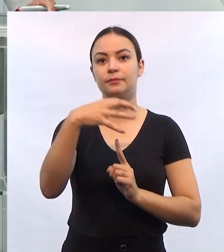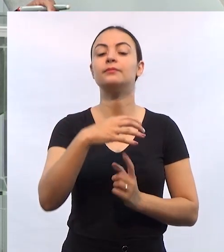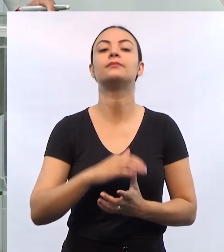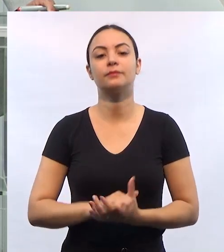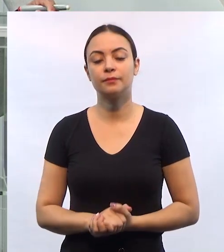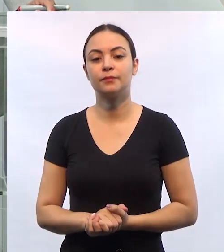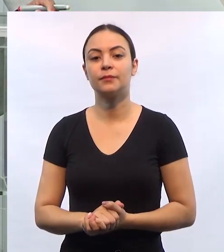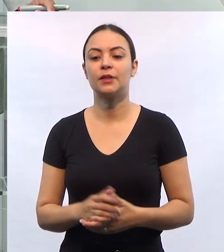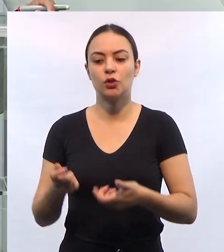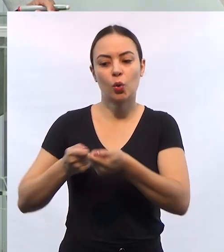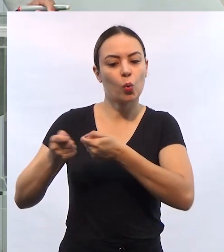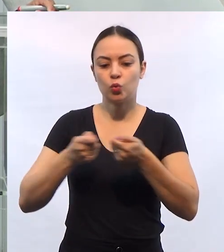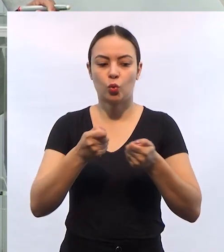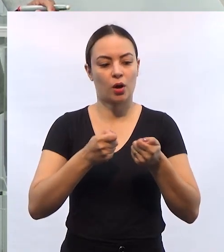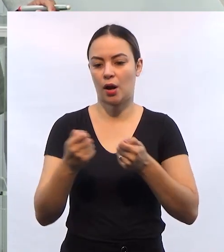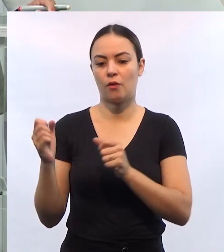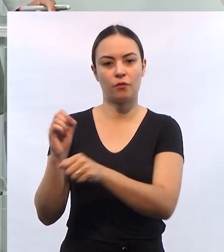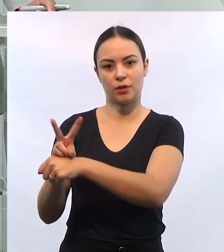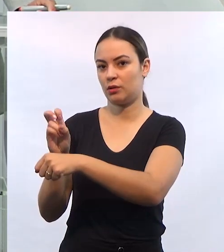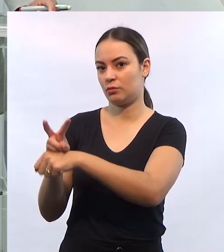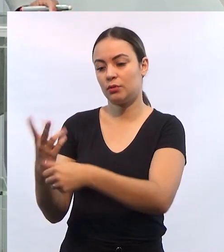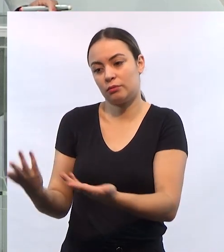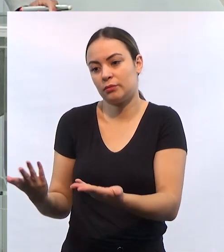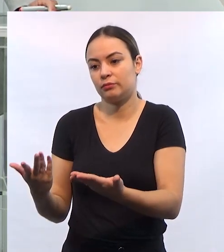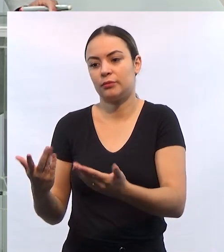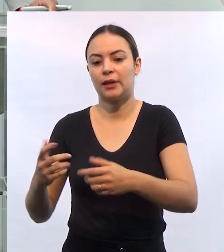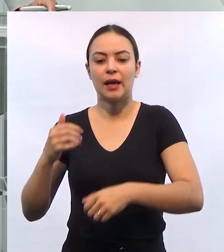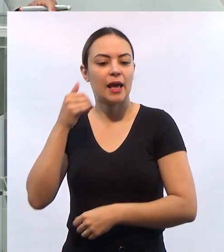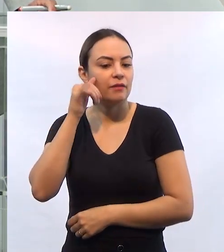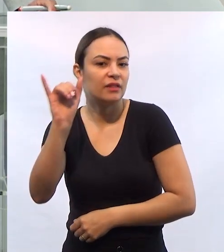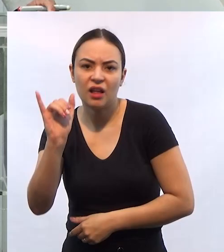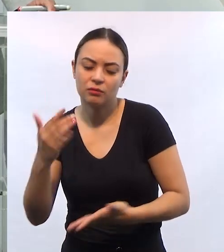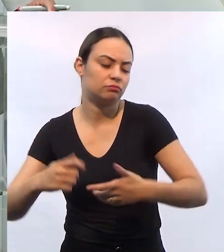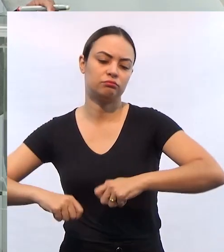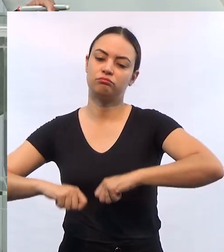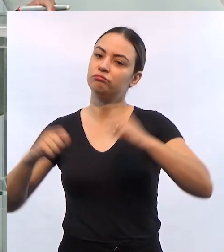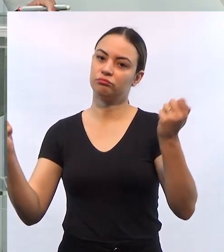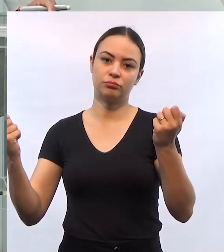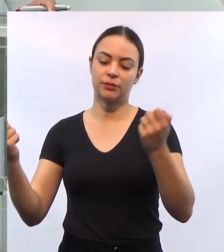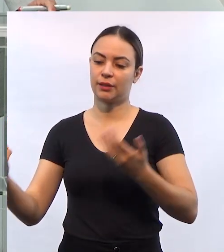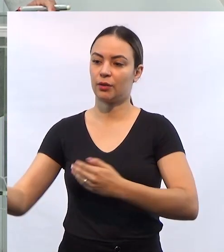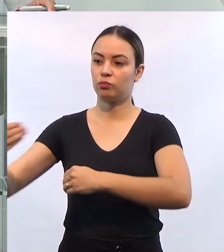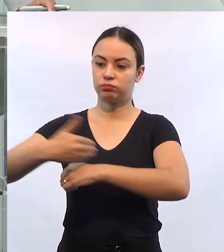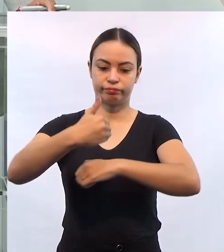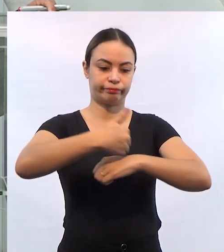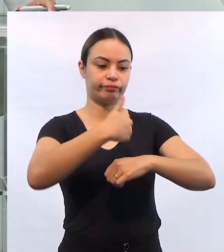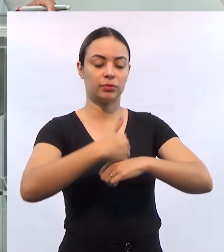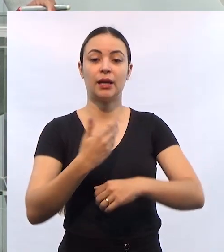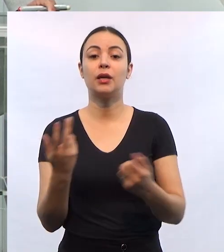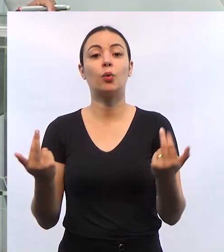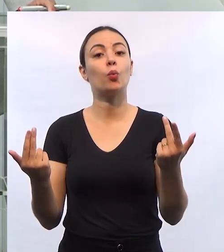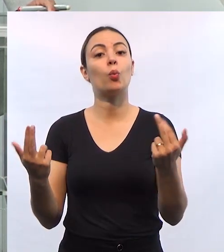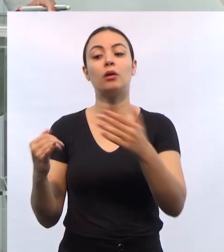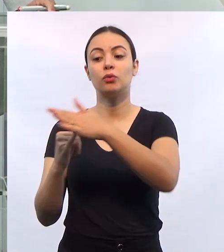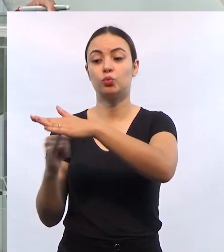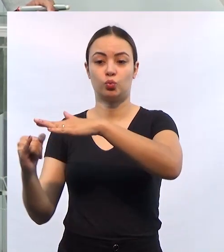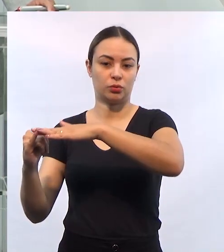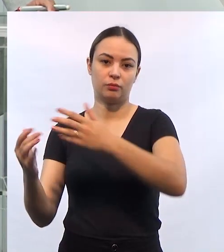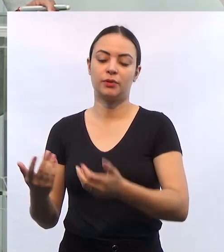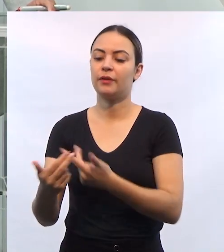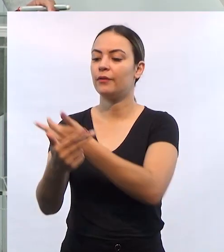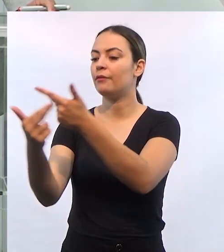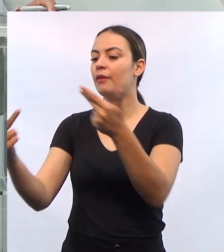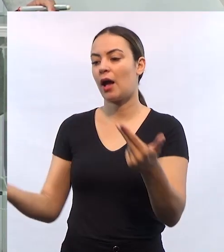prevenir da melhor forma, mas muitas vezes não consegue e é atacado. É a mesma coisa as instituições. Tá? Os fatores que influenciam